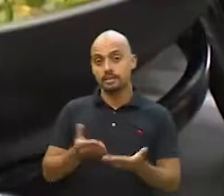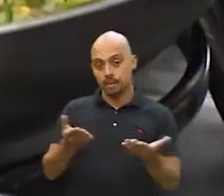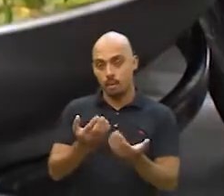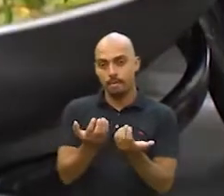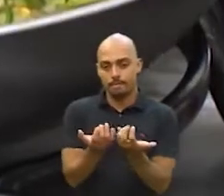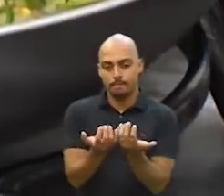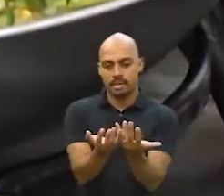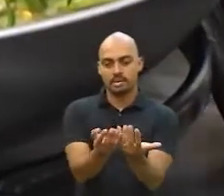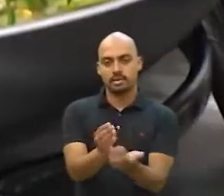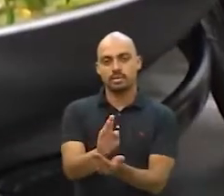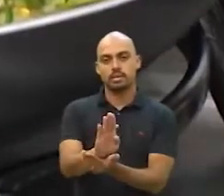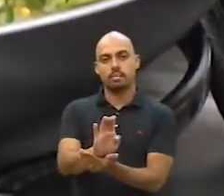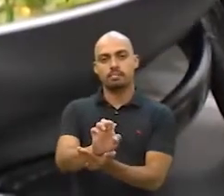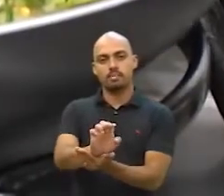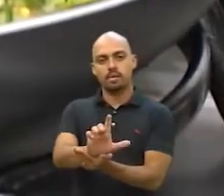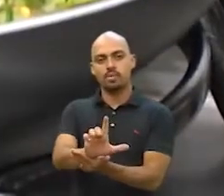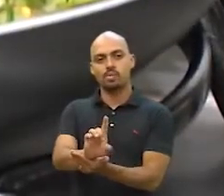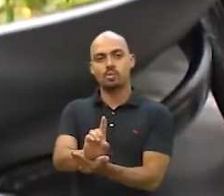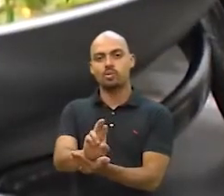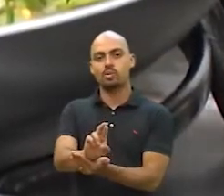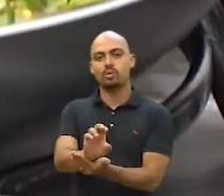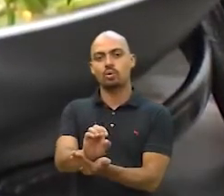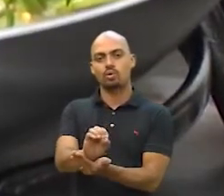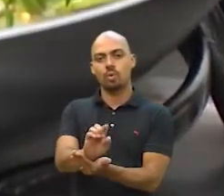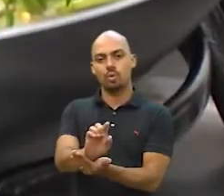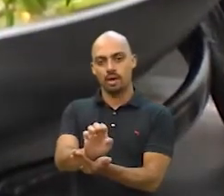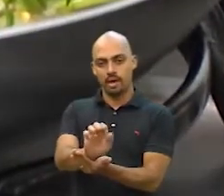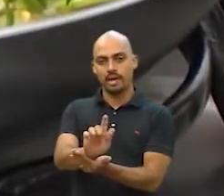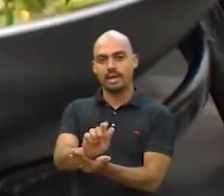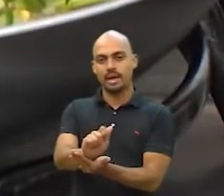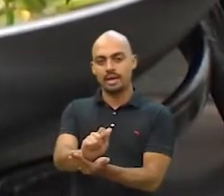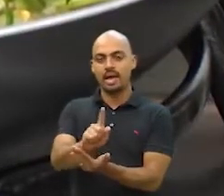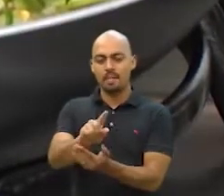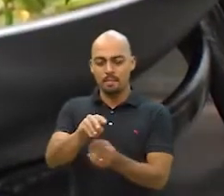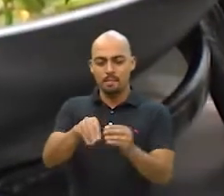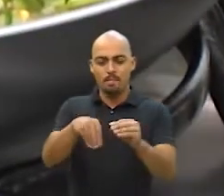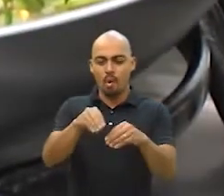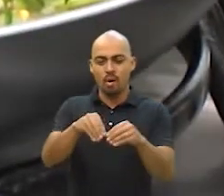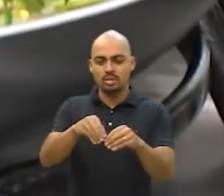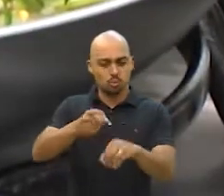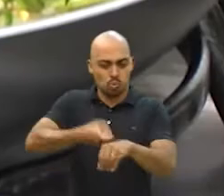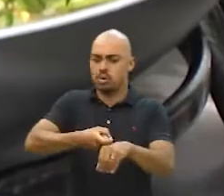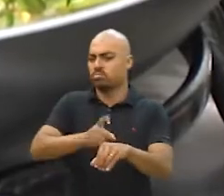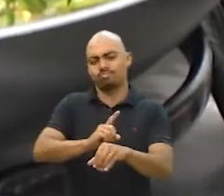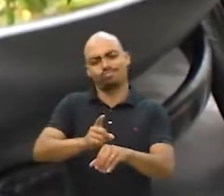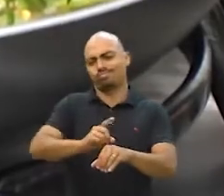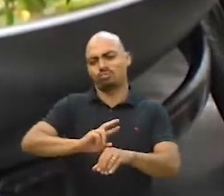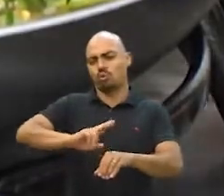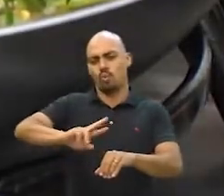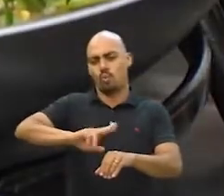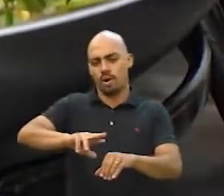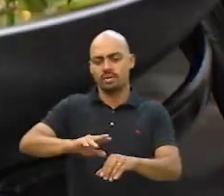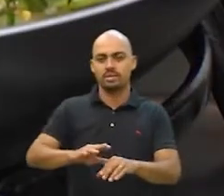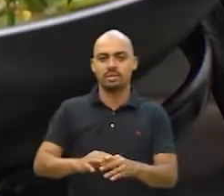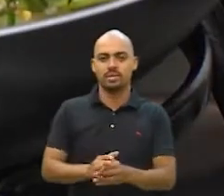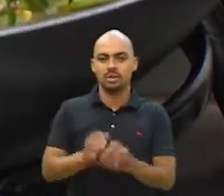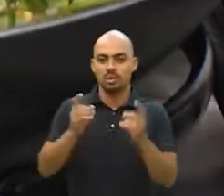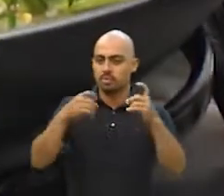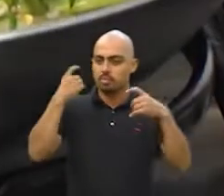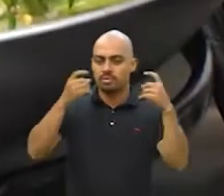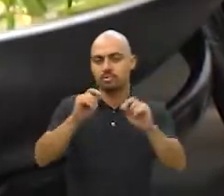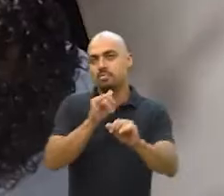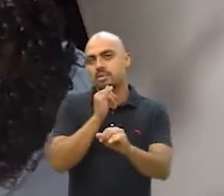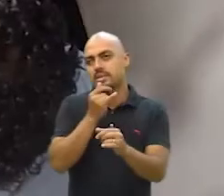beldroega, pessoal, ela é bem rapidinha. Ela fica molinha, ela não é uma hortaliça dura. Então, você não precisa se preocupar em